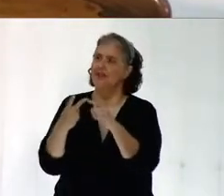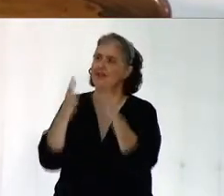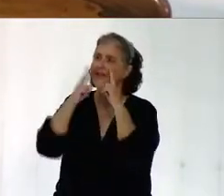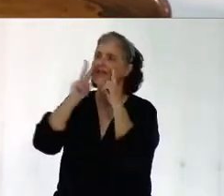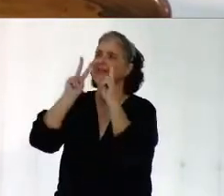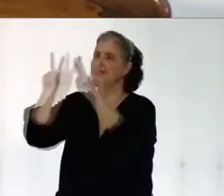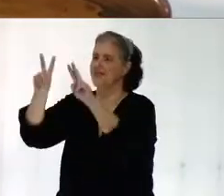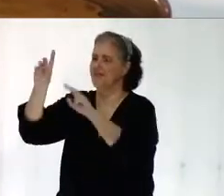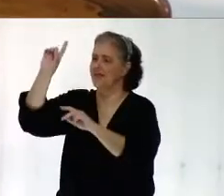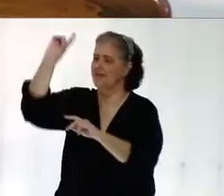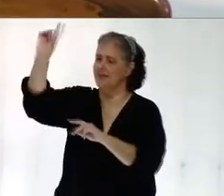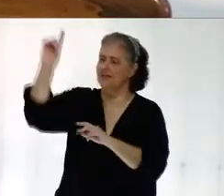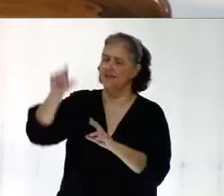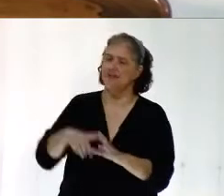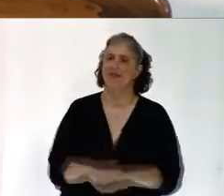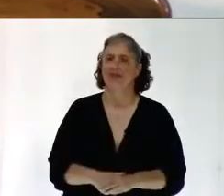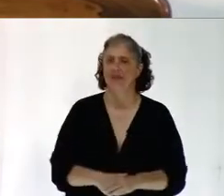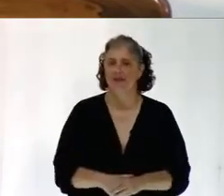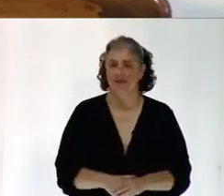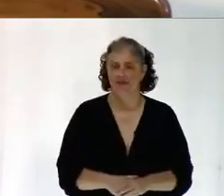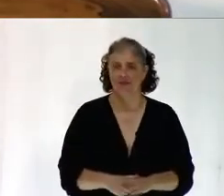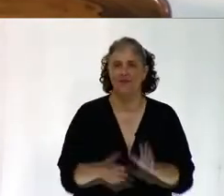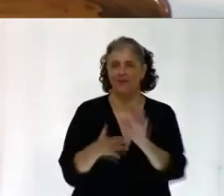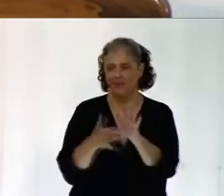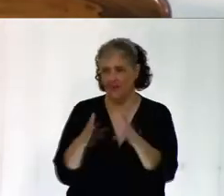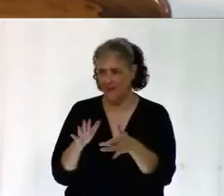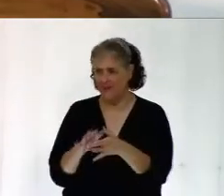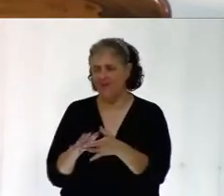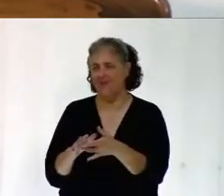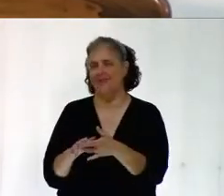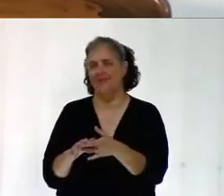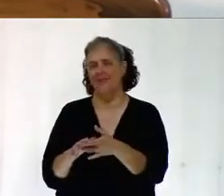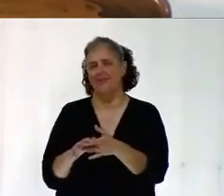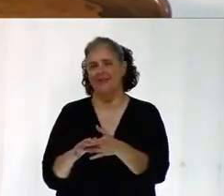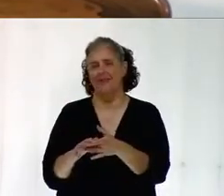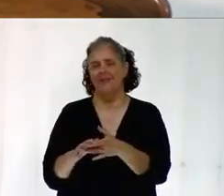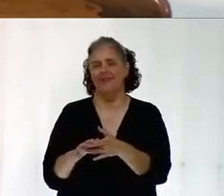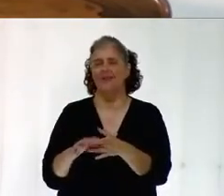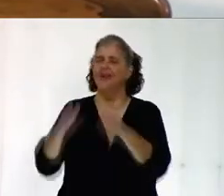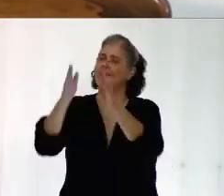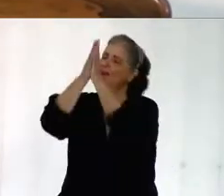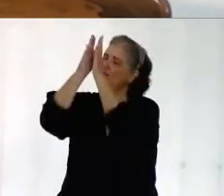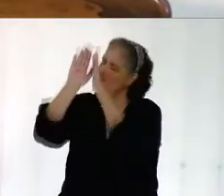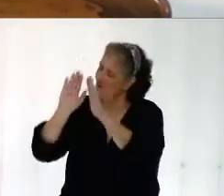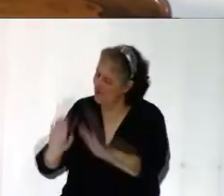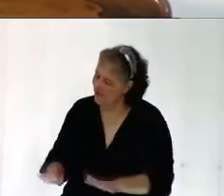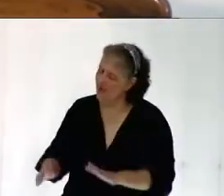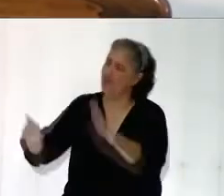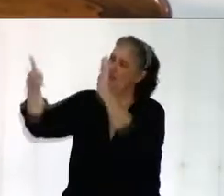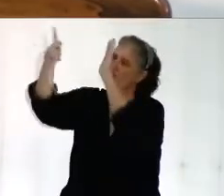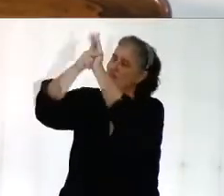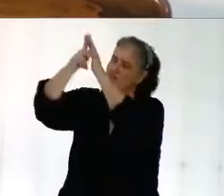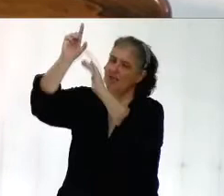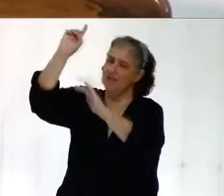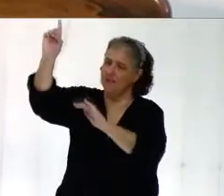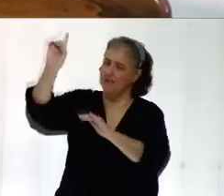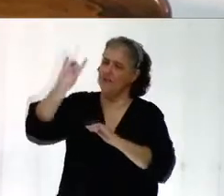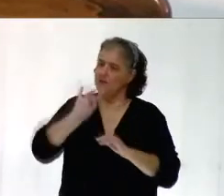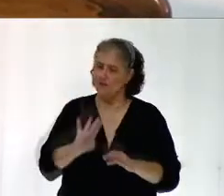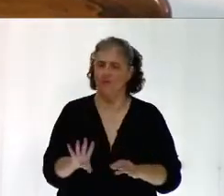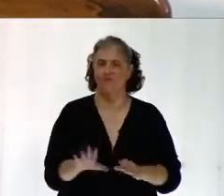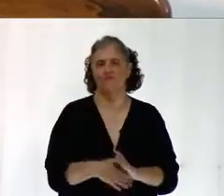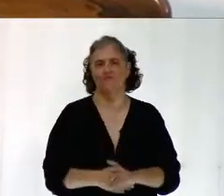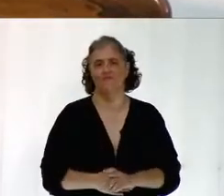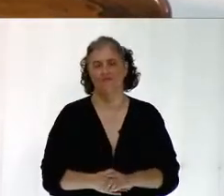testemunho de deus e jesus afirmou que a adoração é somente a deus